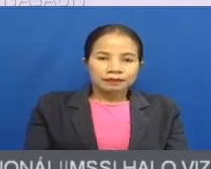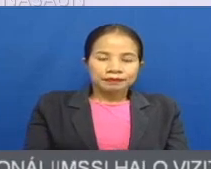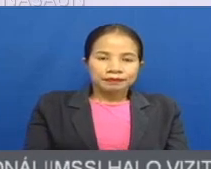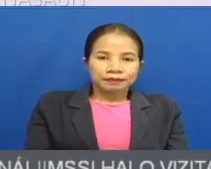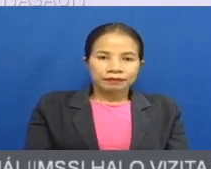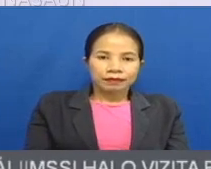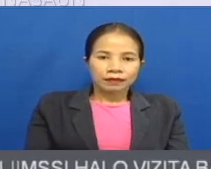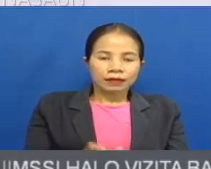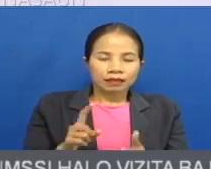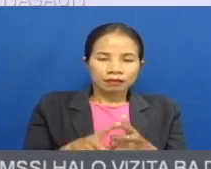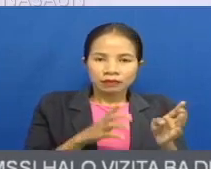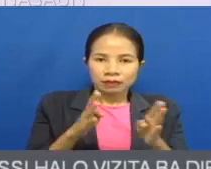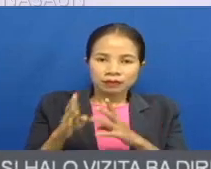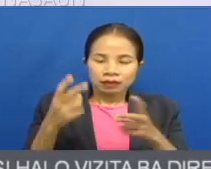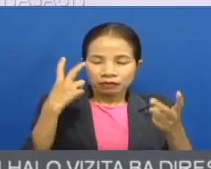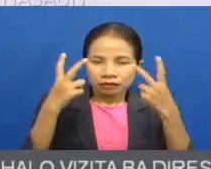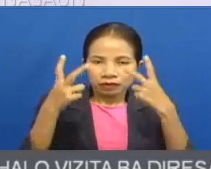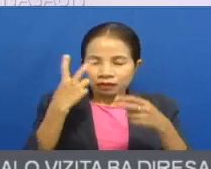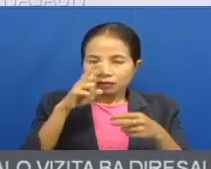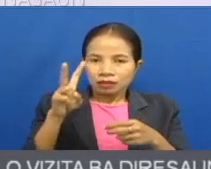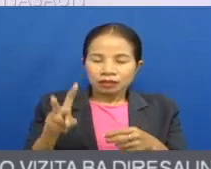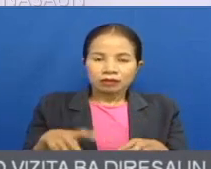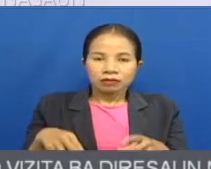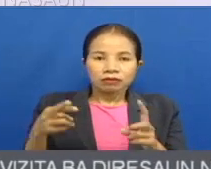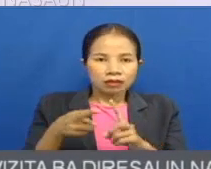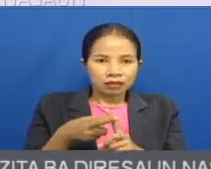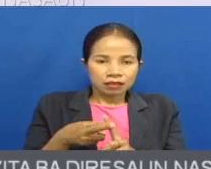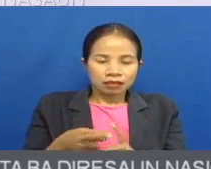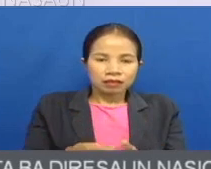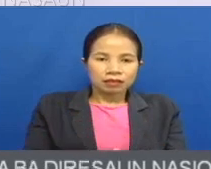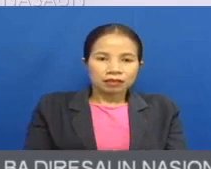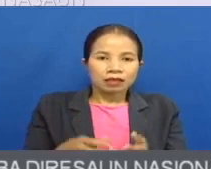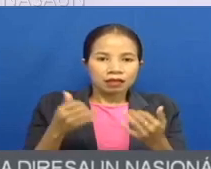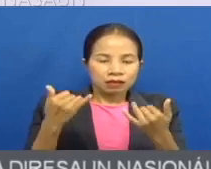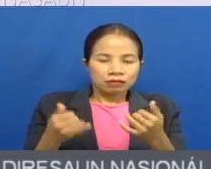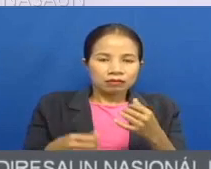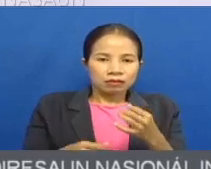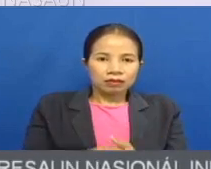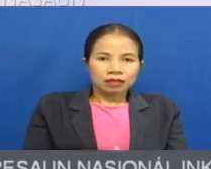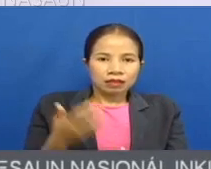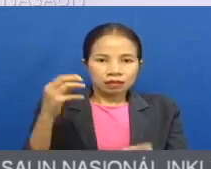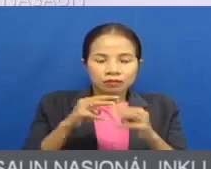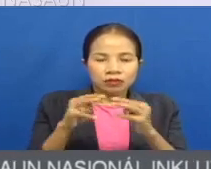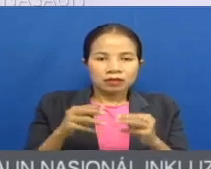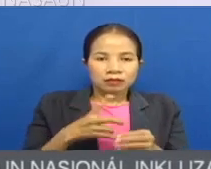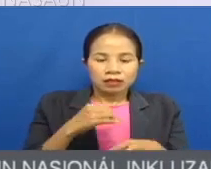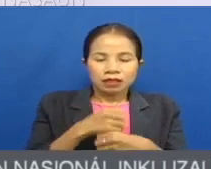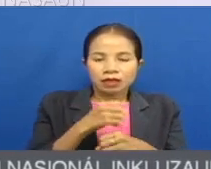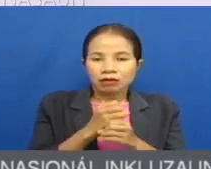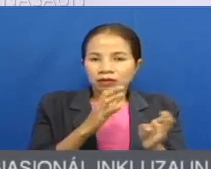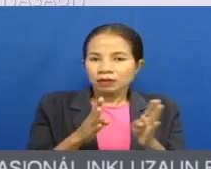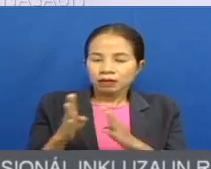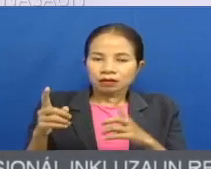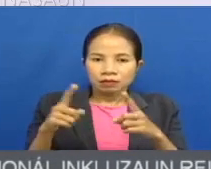depois prepara para a tua visita, para a tua reta com o cemitério né? E agora no Nemos e o município dele halo lá na preparação